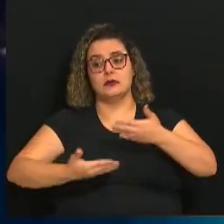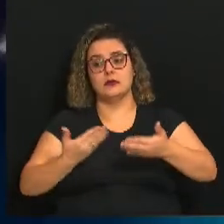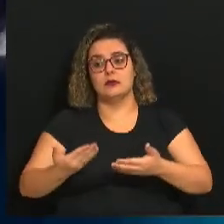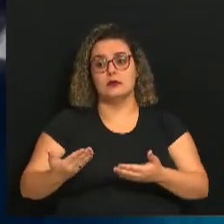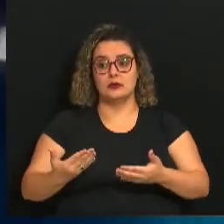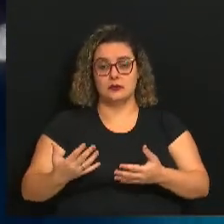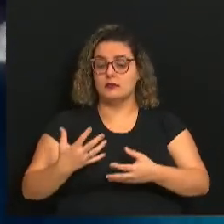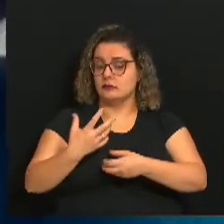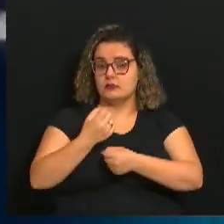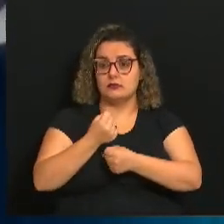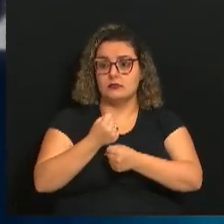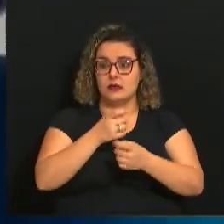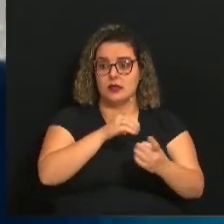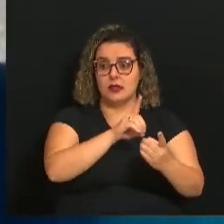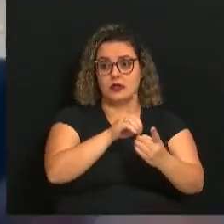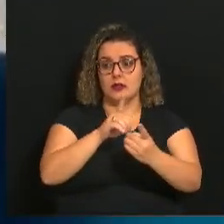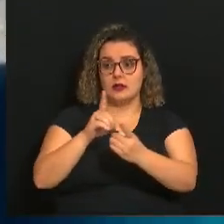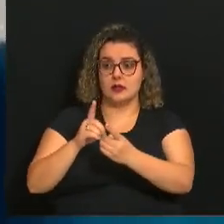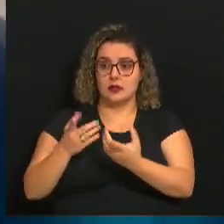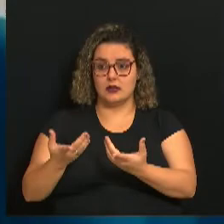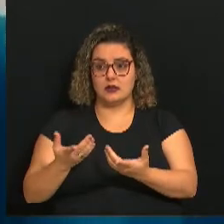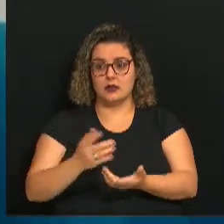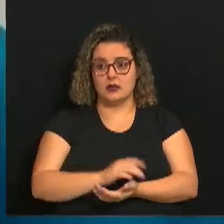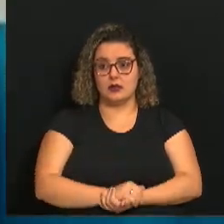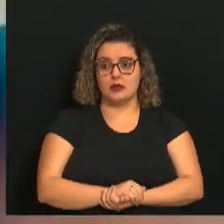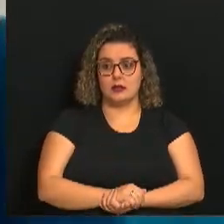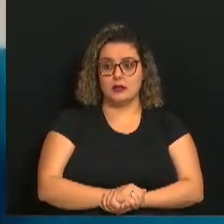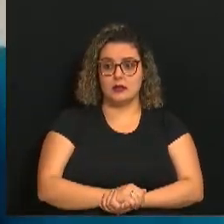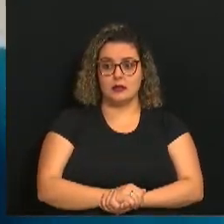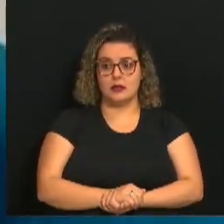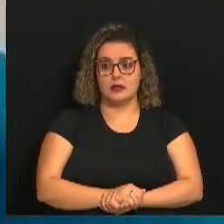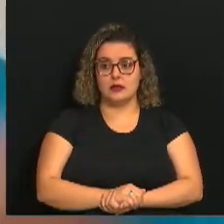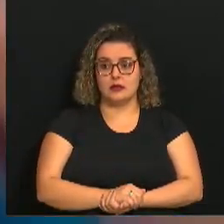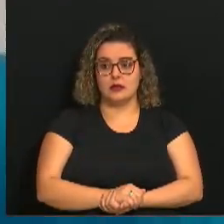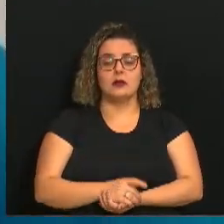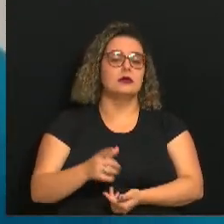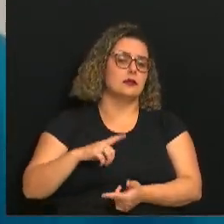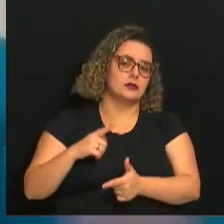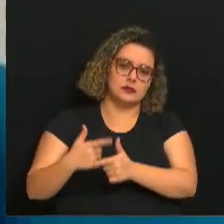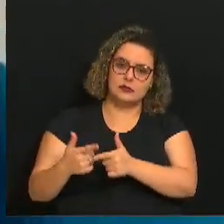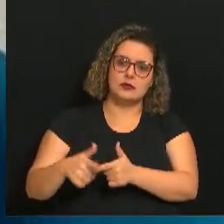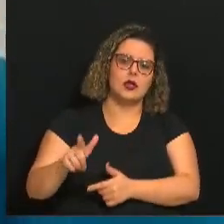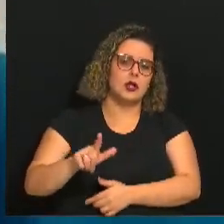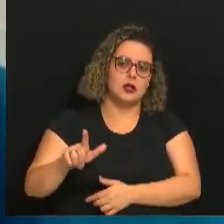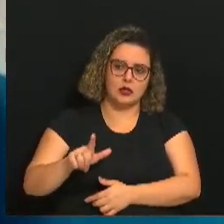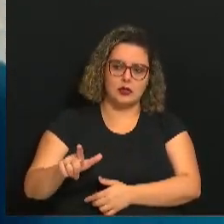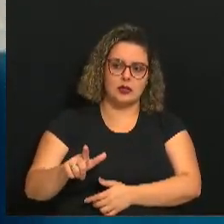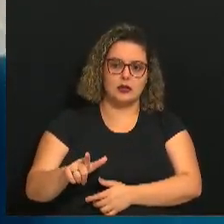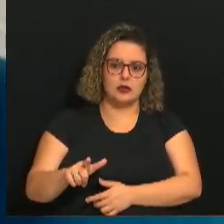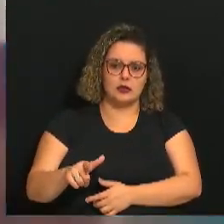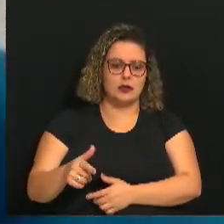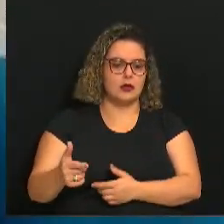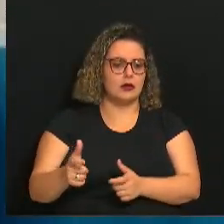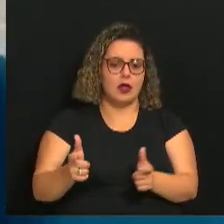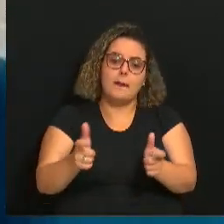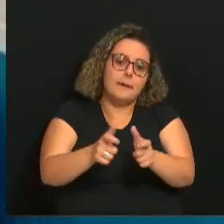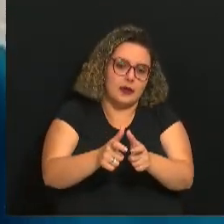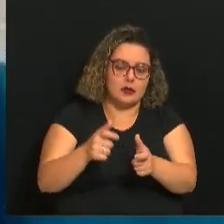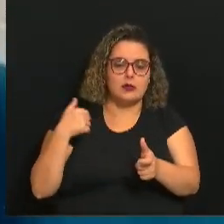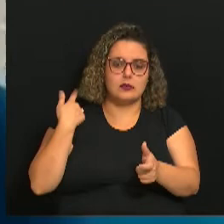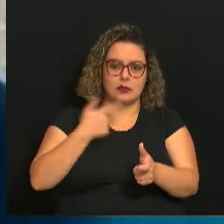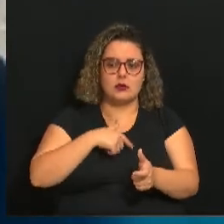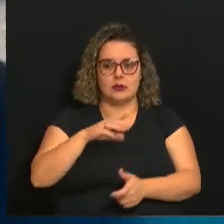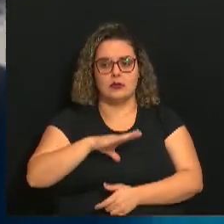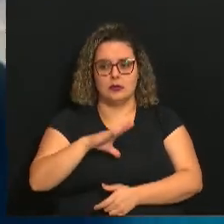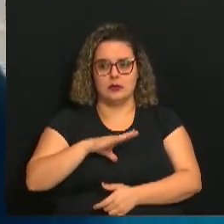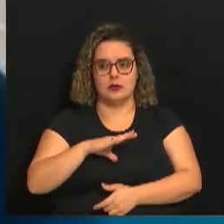a população, né? Enfim, deve ter os seus problemas, lógico que tem, não é do tamanho da nossa cidade, é uma cidade que